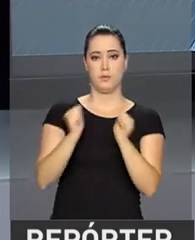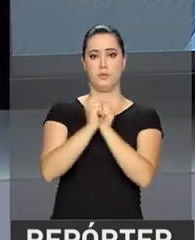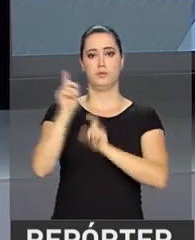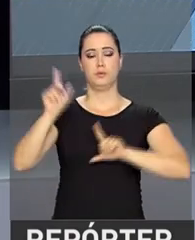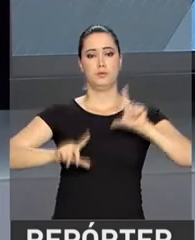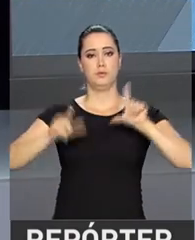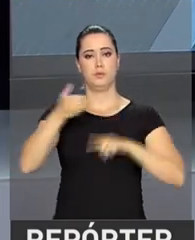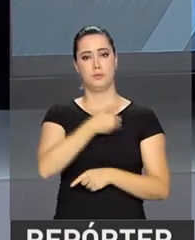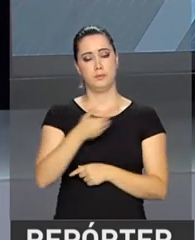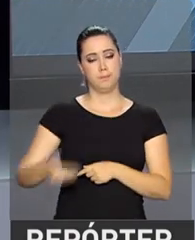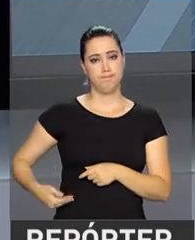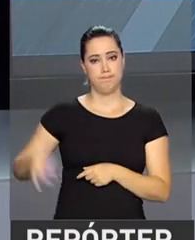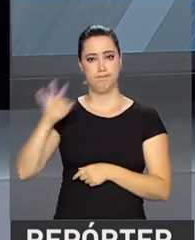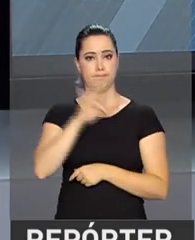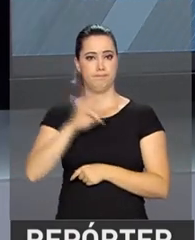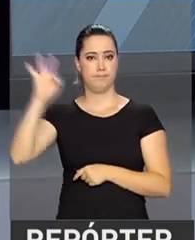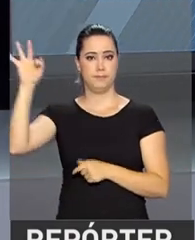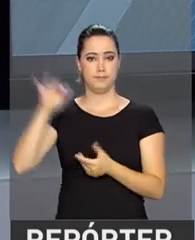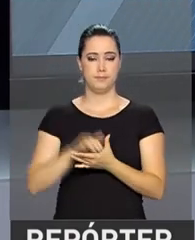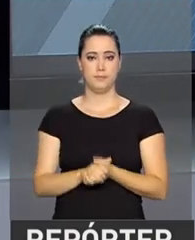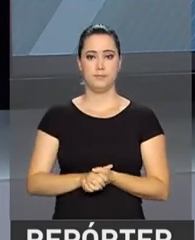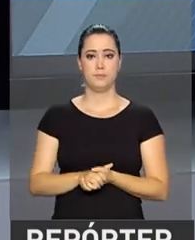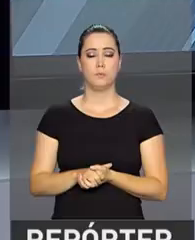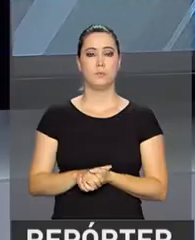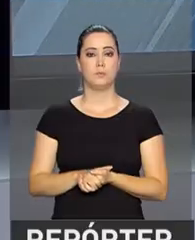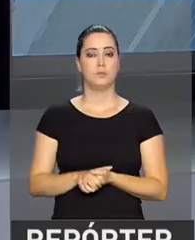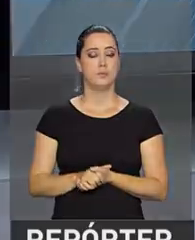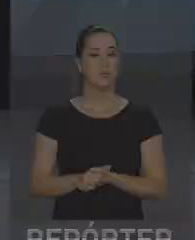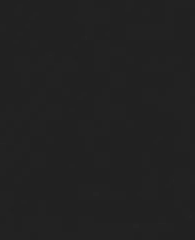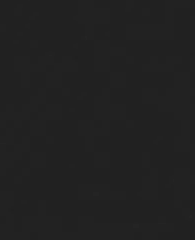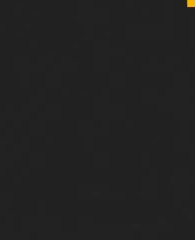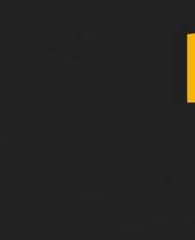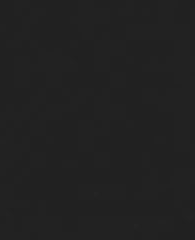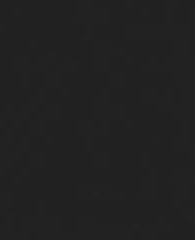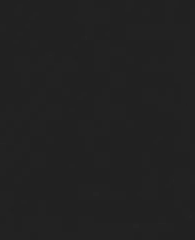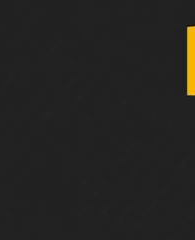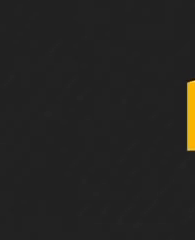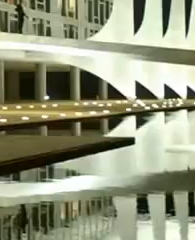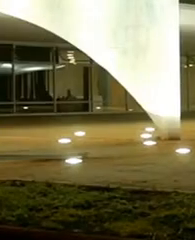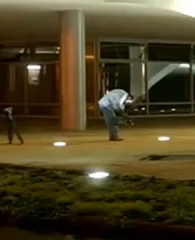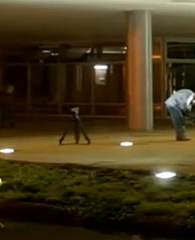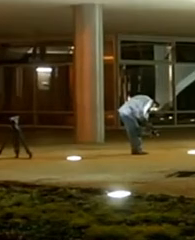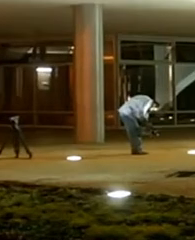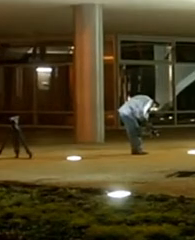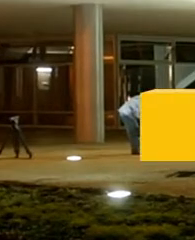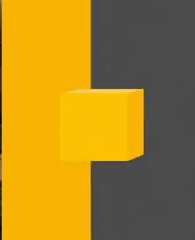e continue com a gente na NBR, a TV do Governo Federal.